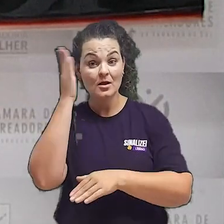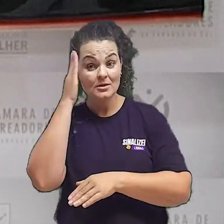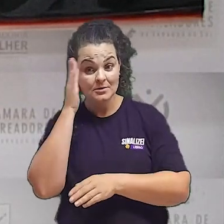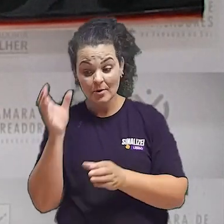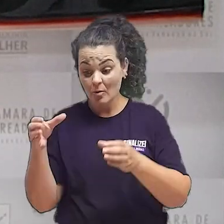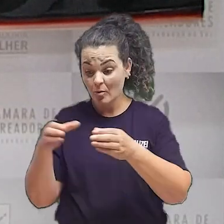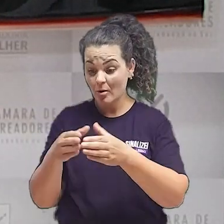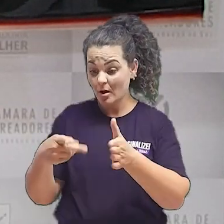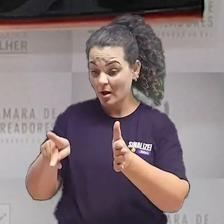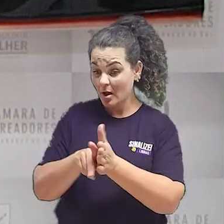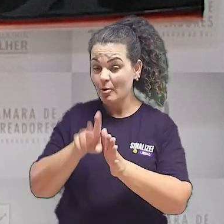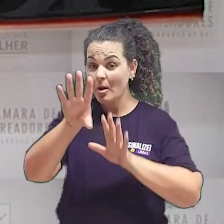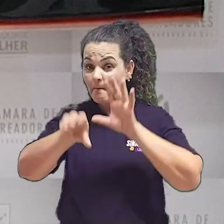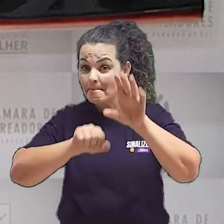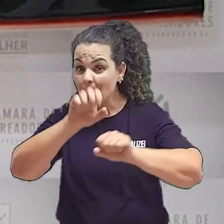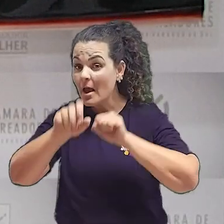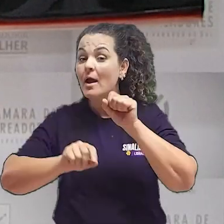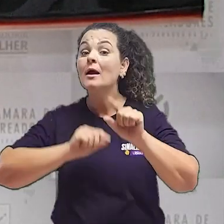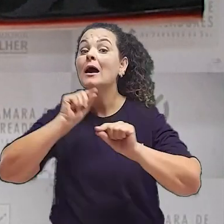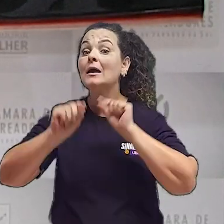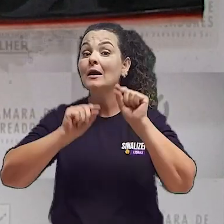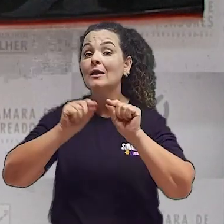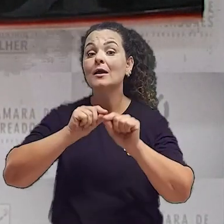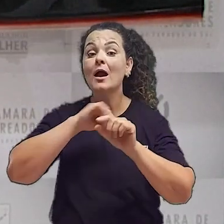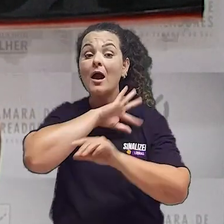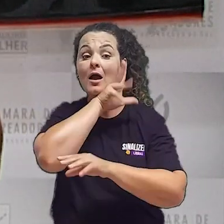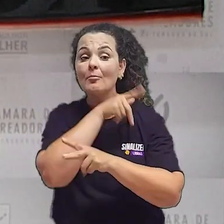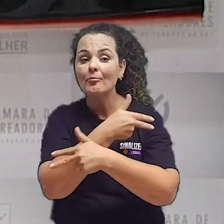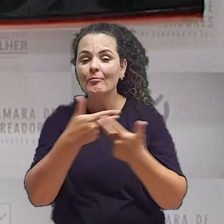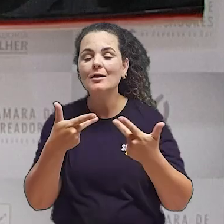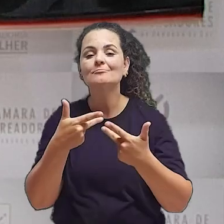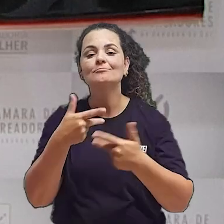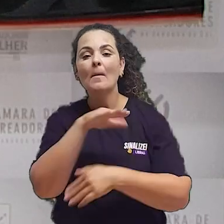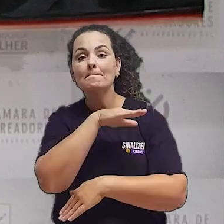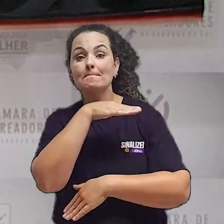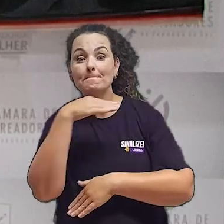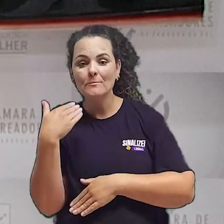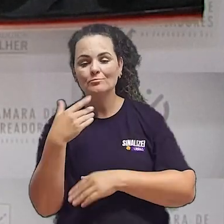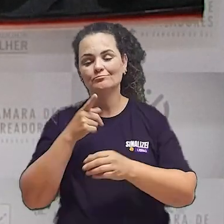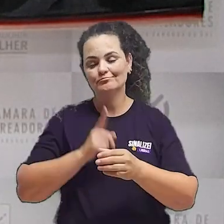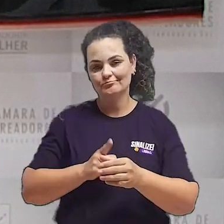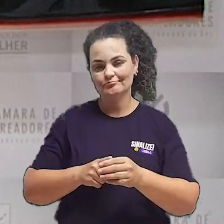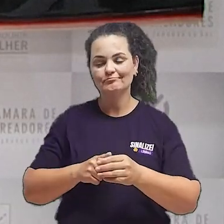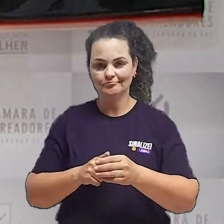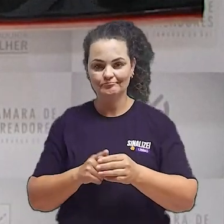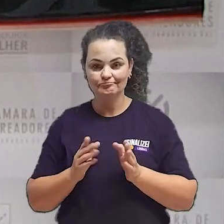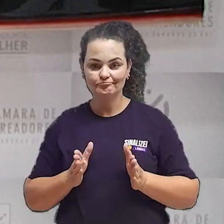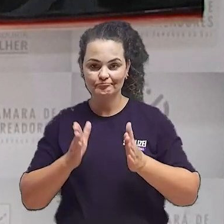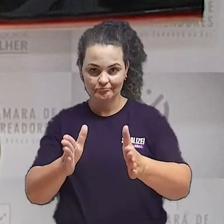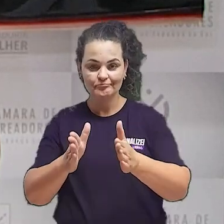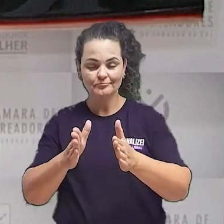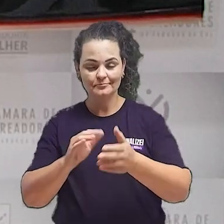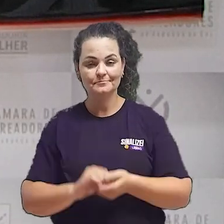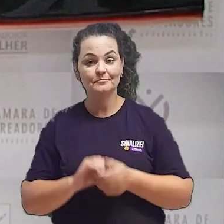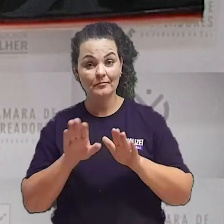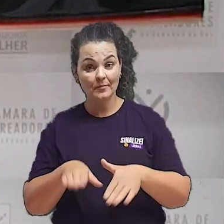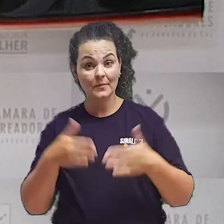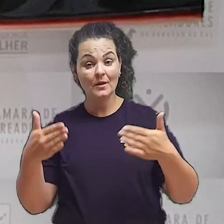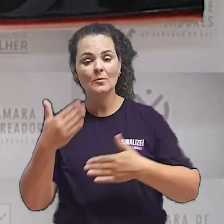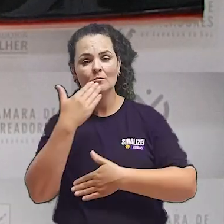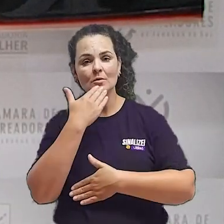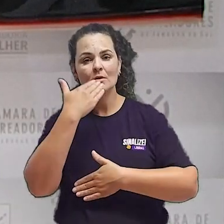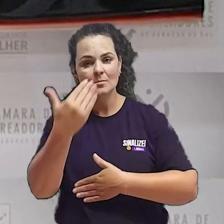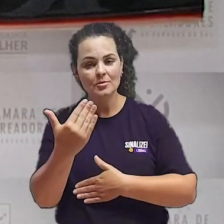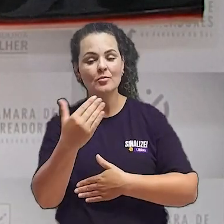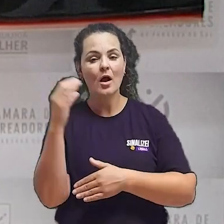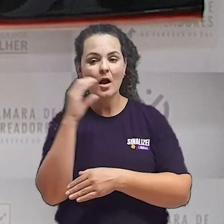destinação adequada de animais atropelados e mortos nas ruas da cidade esta medida Visa não apenas garantir